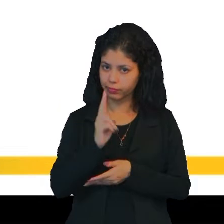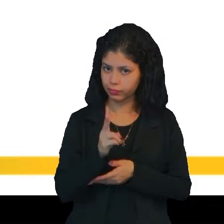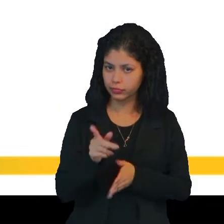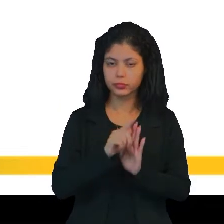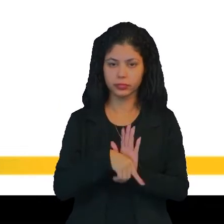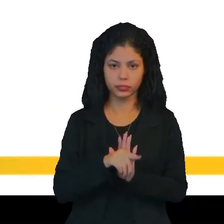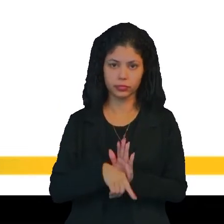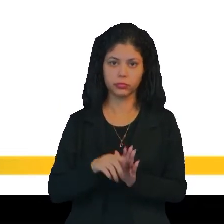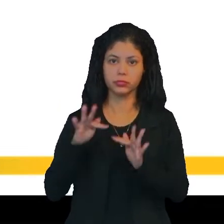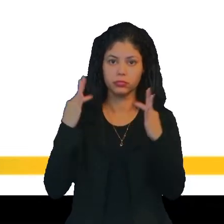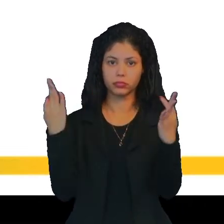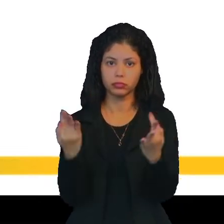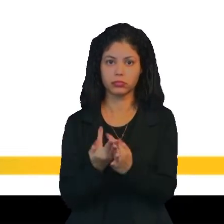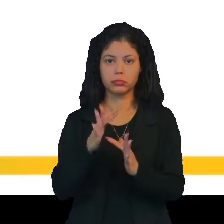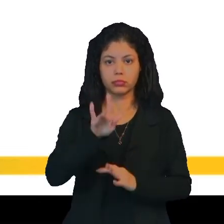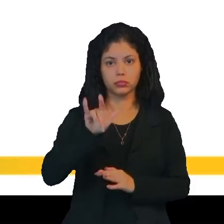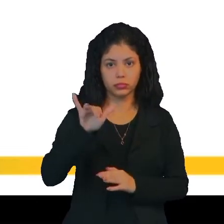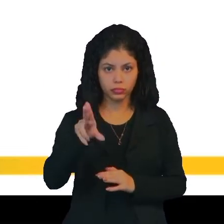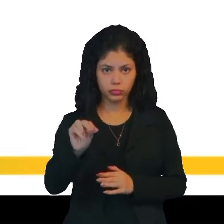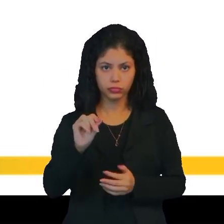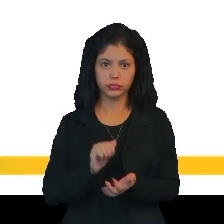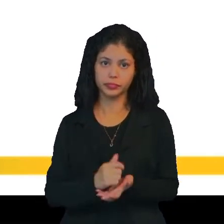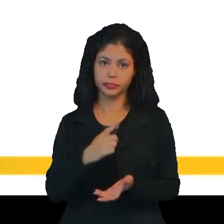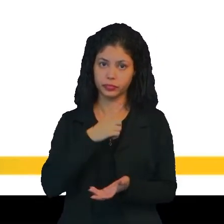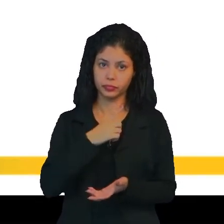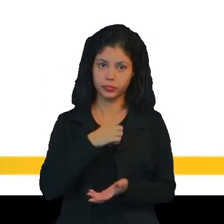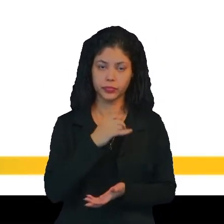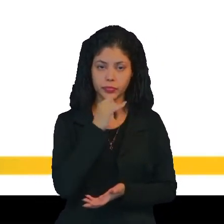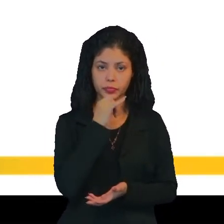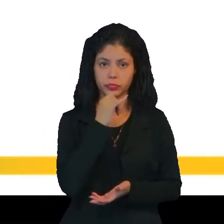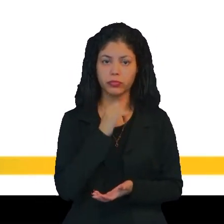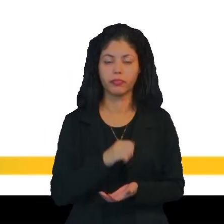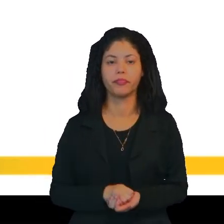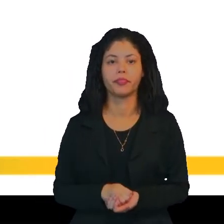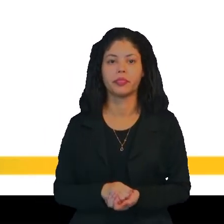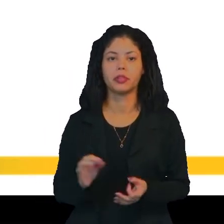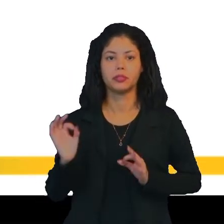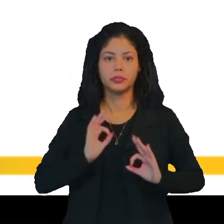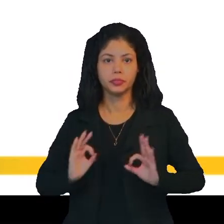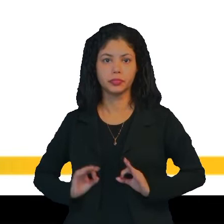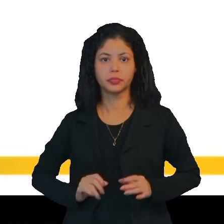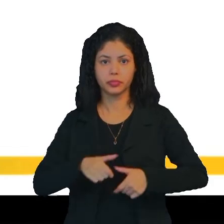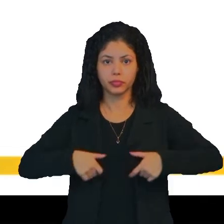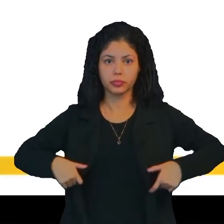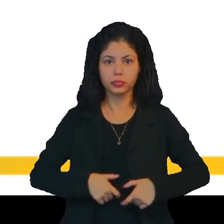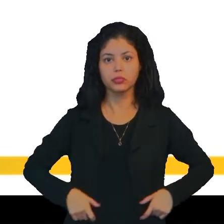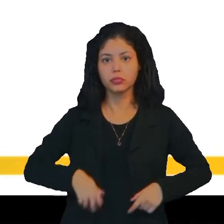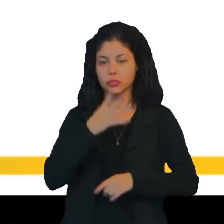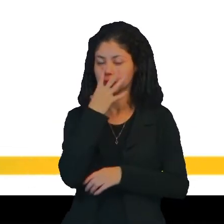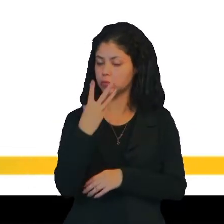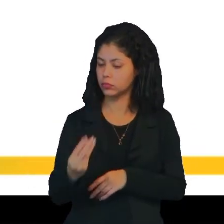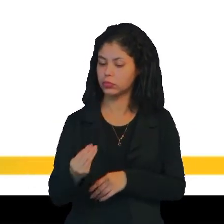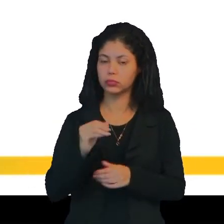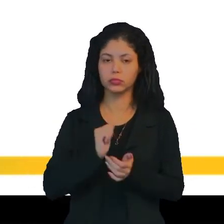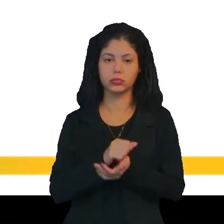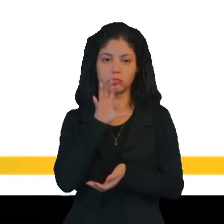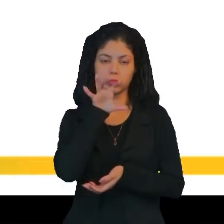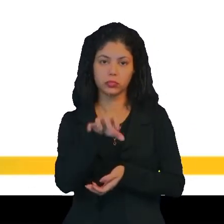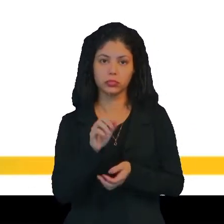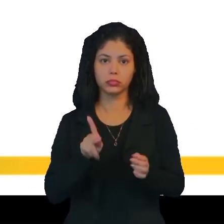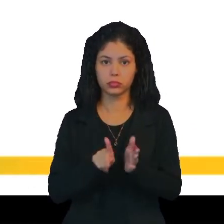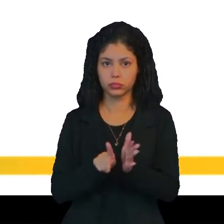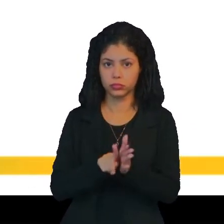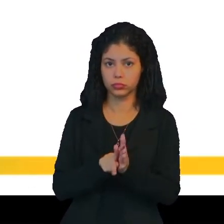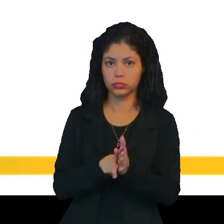mesmo gênero, né? São da família Felidae. Nós temos aí, por exemplo, a onça pintada, o tigre, o lobo-guará e o gato selvagem, ele